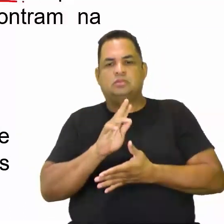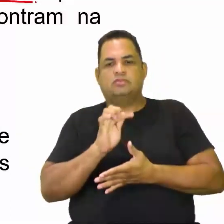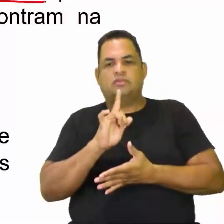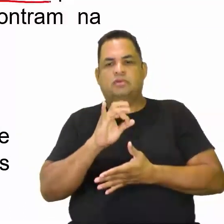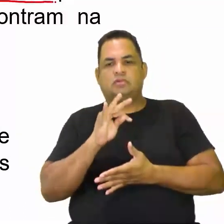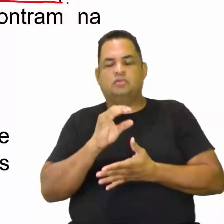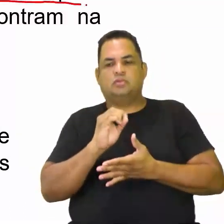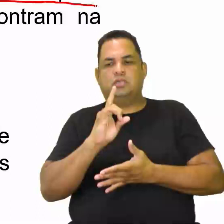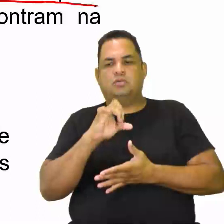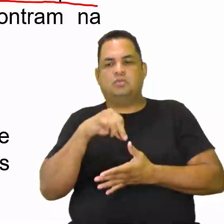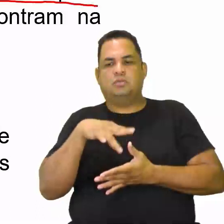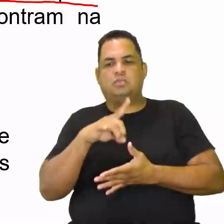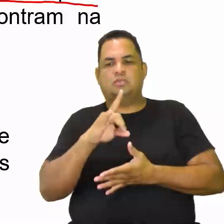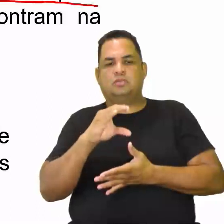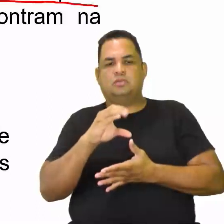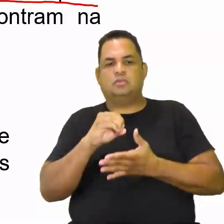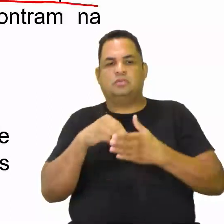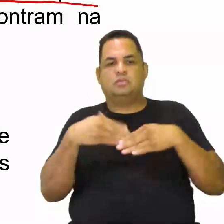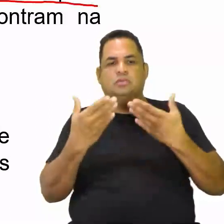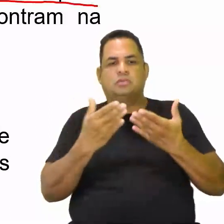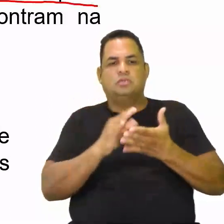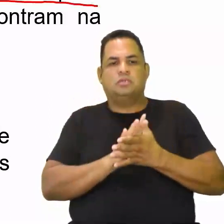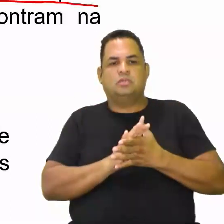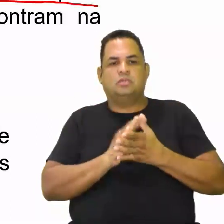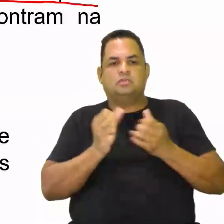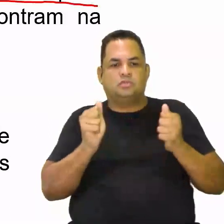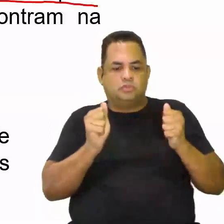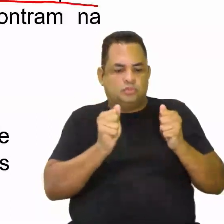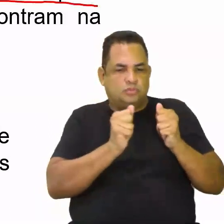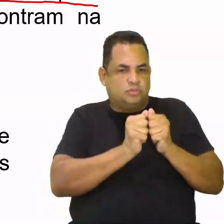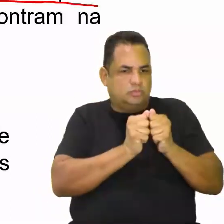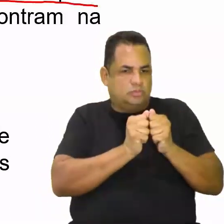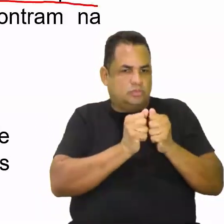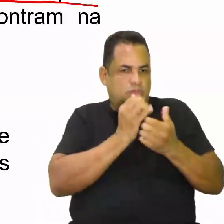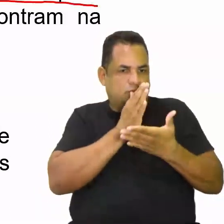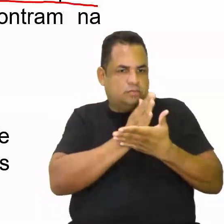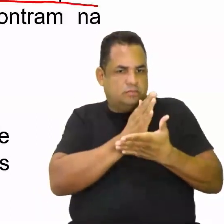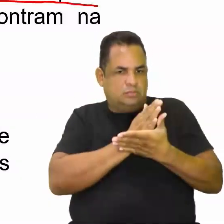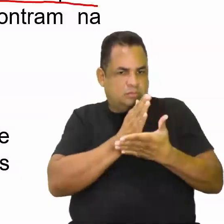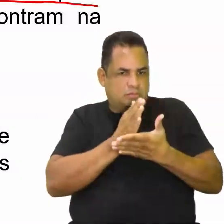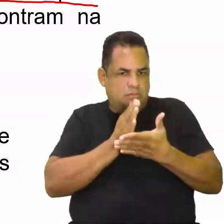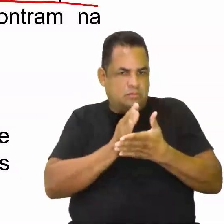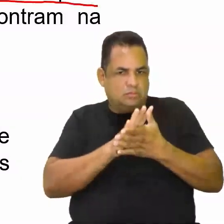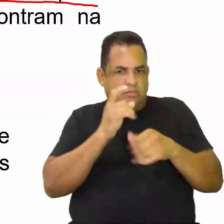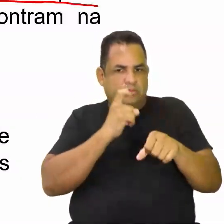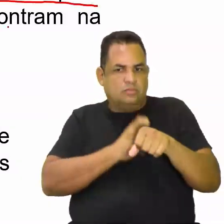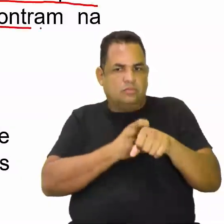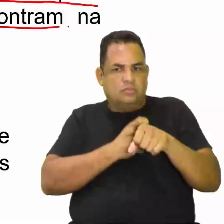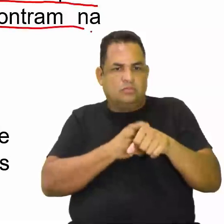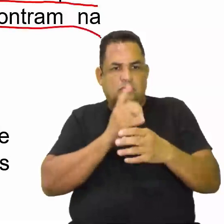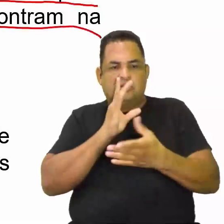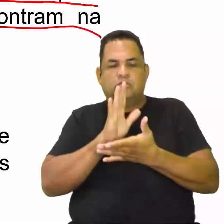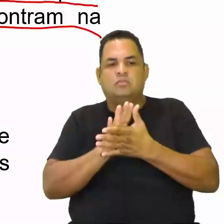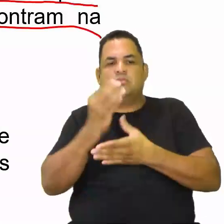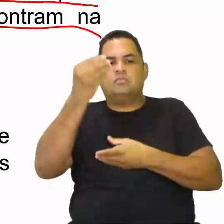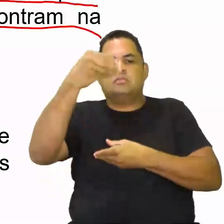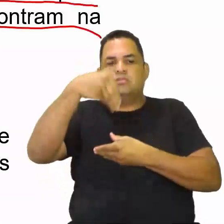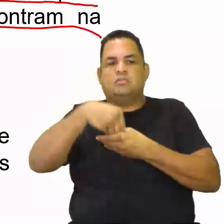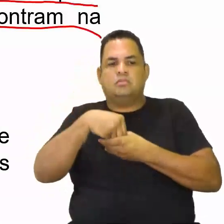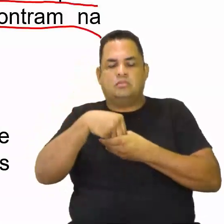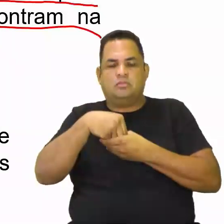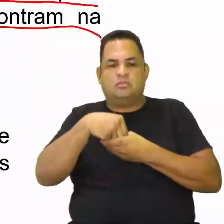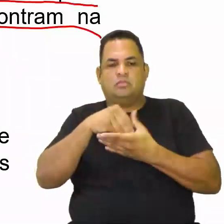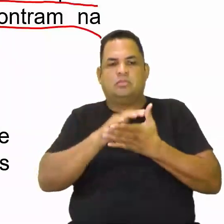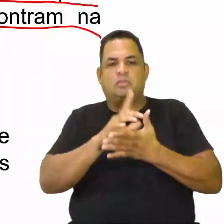de sulfato de alumínio para juntar ou aglomerar partículas sólidas que se encontram